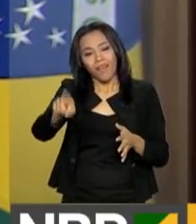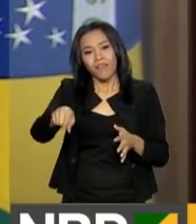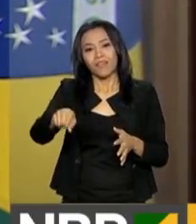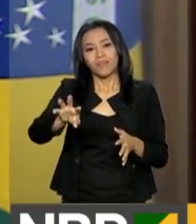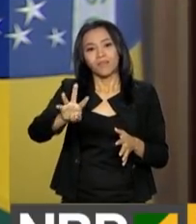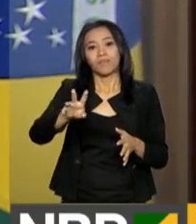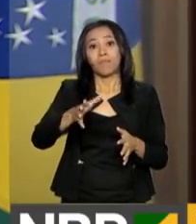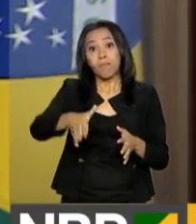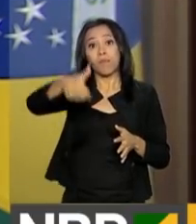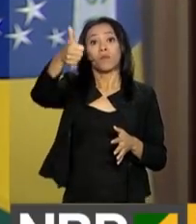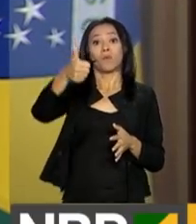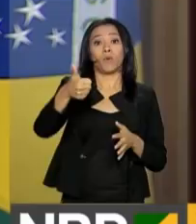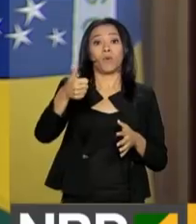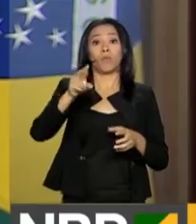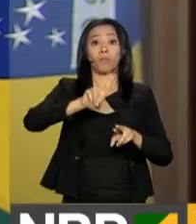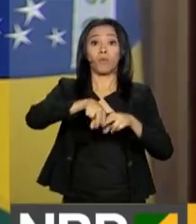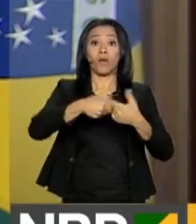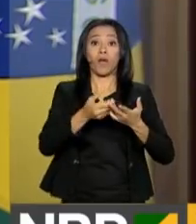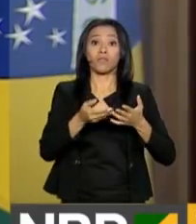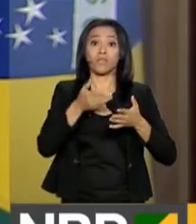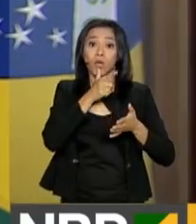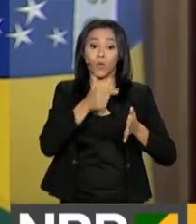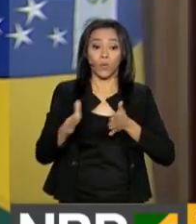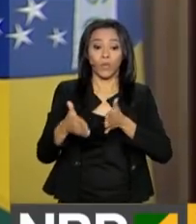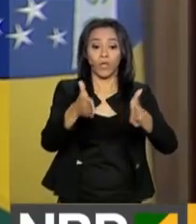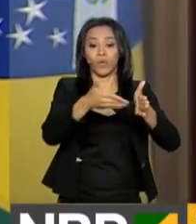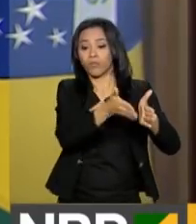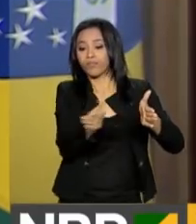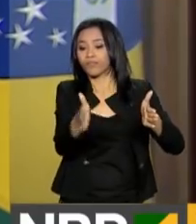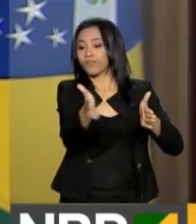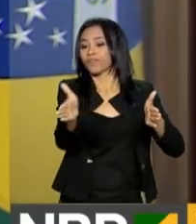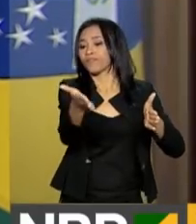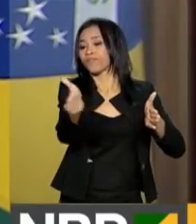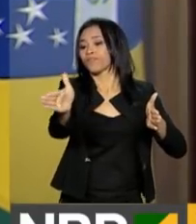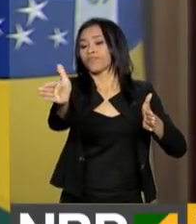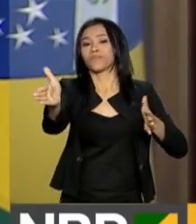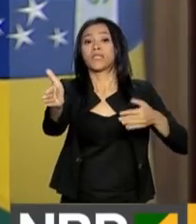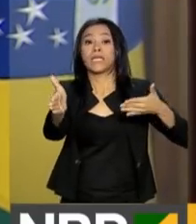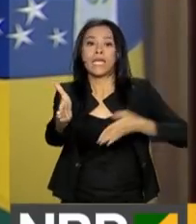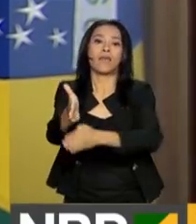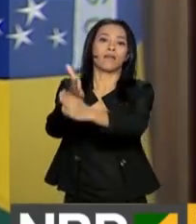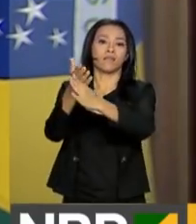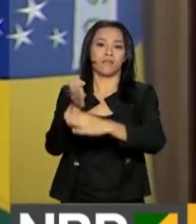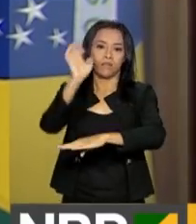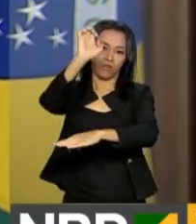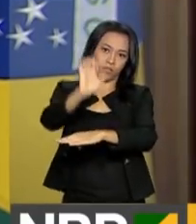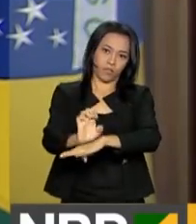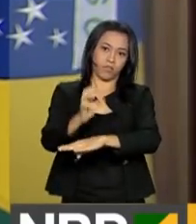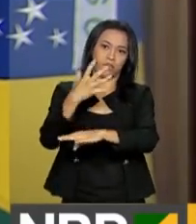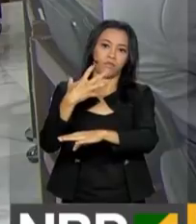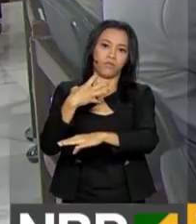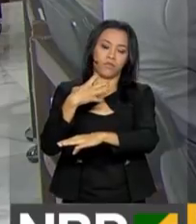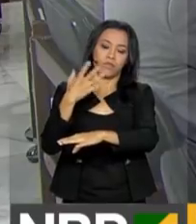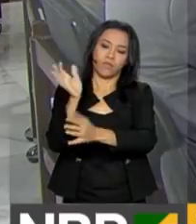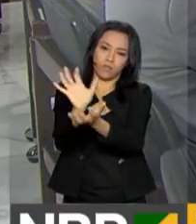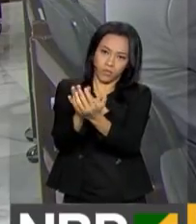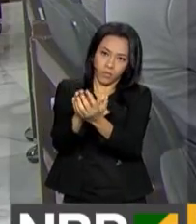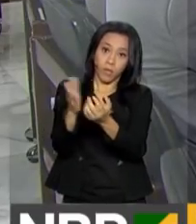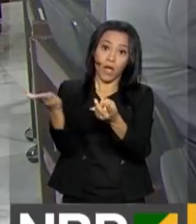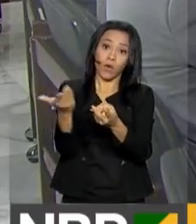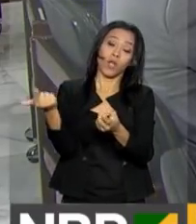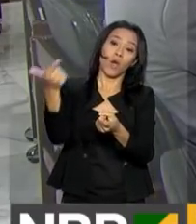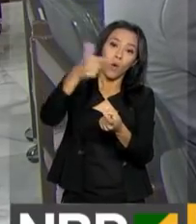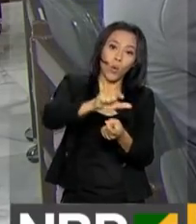da transposição do eixo leste que também alcança uma parte de pernambuco e agora muito próximo à mente nós vamos inaugurar o eixo